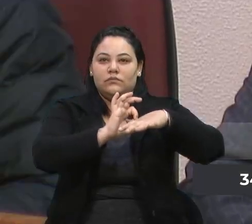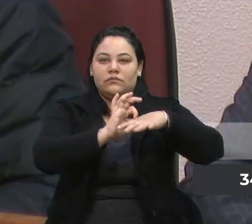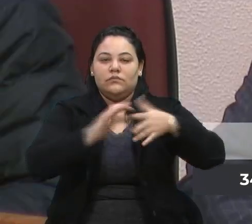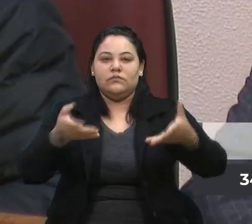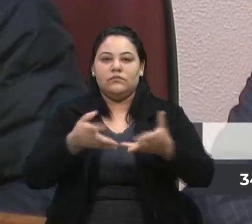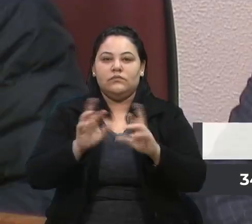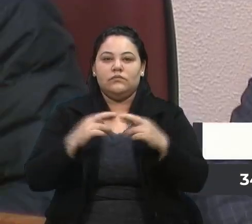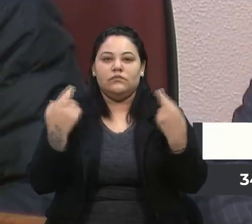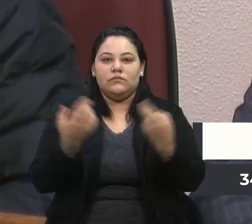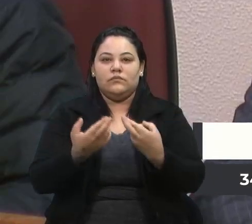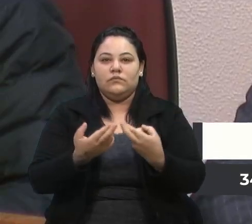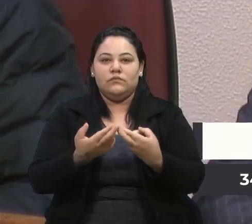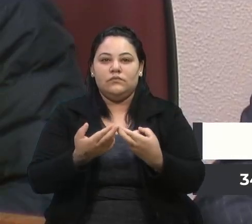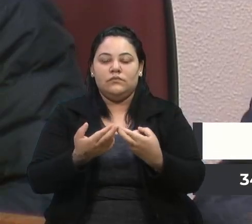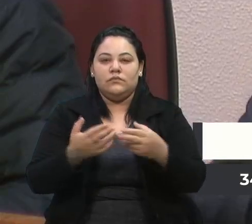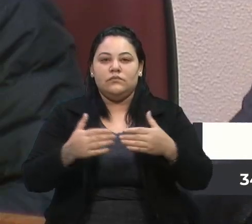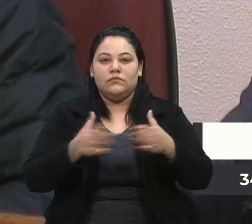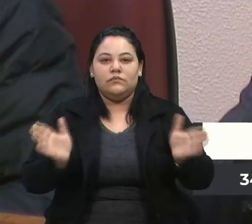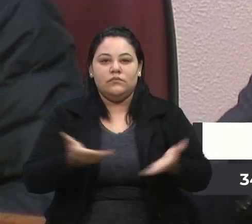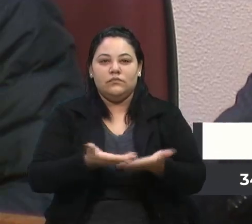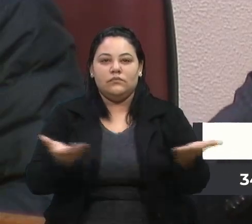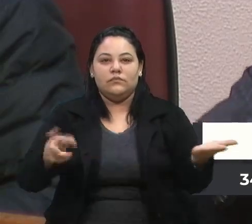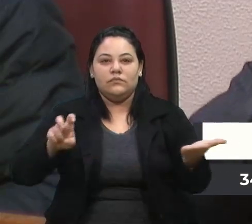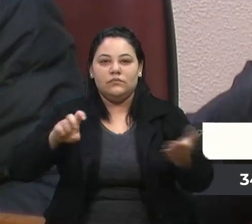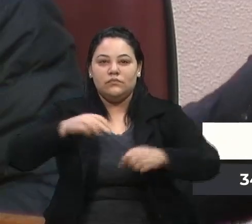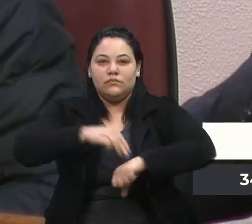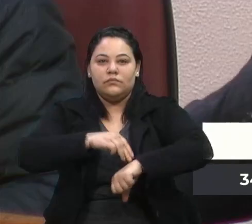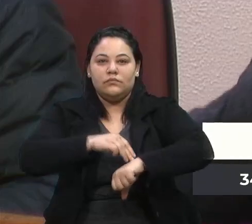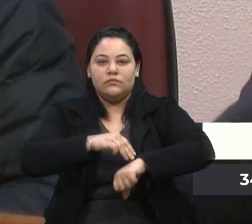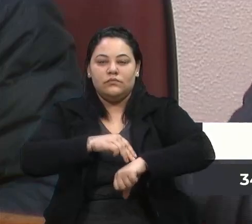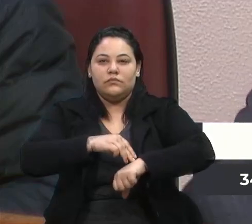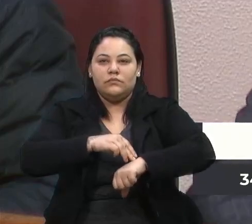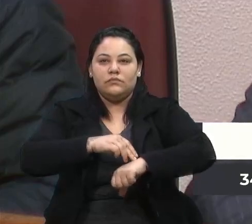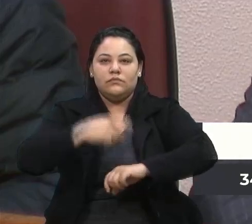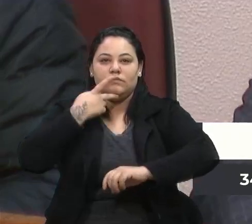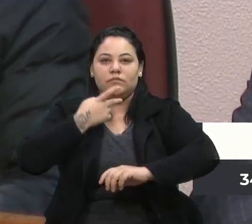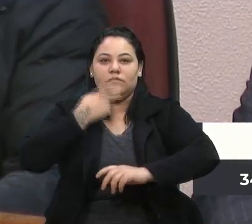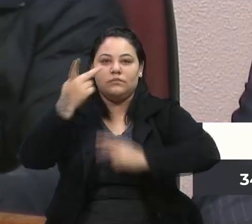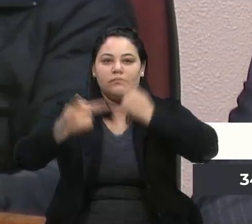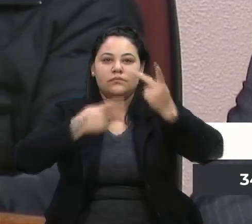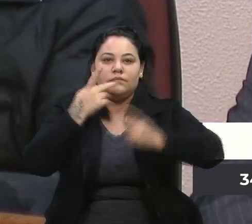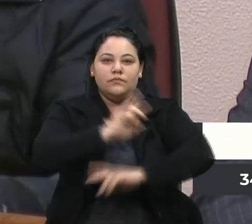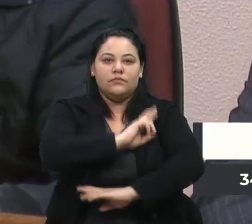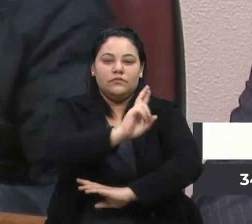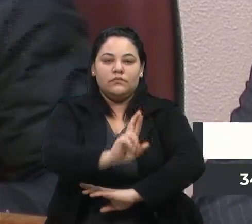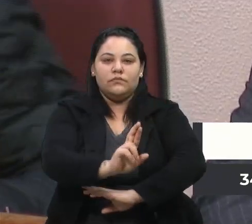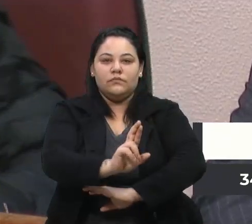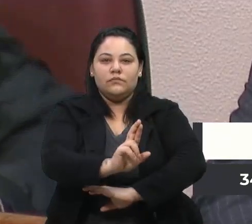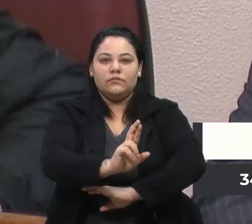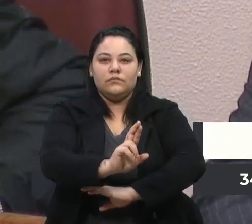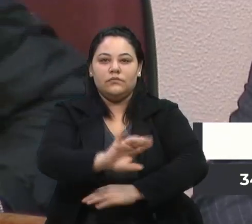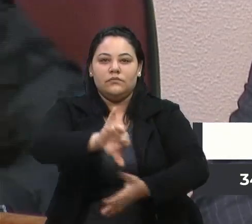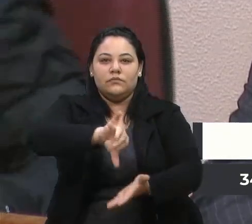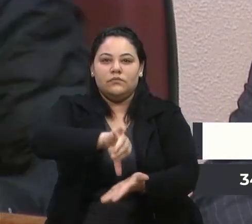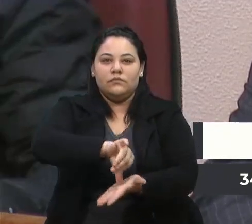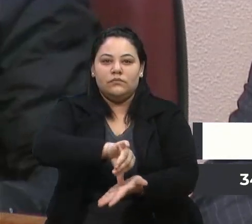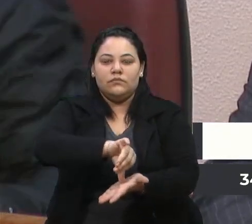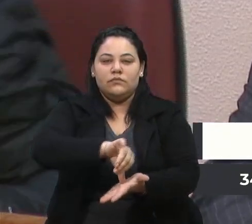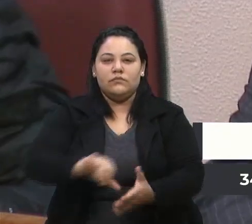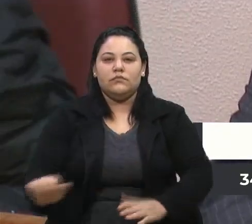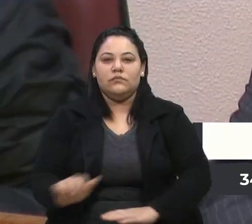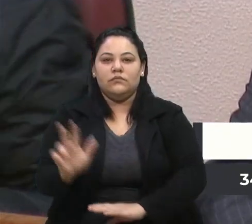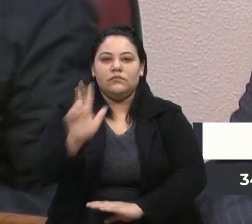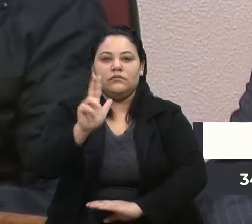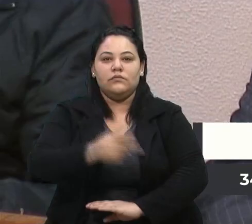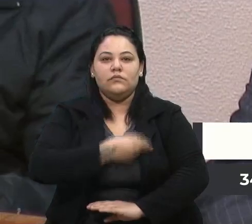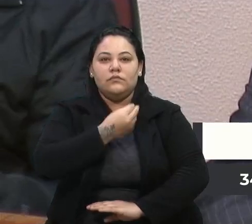Esta sessão ordinária abre espaço de 5 minutos para a manifestação do representante do Centro de Valorização à